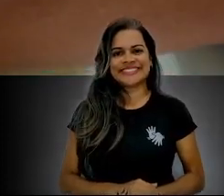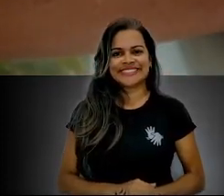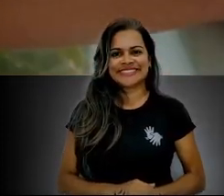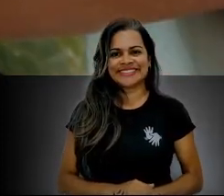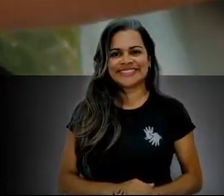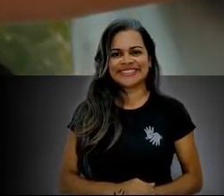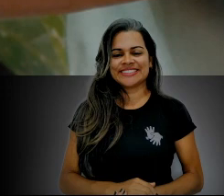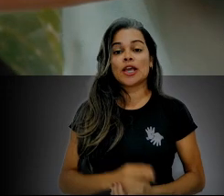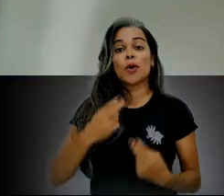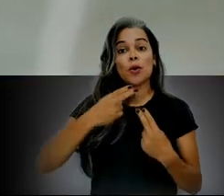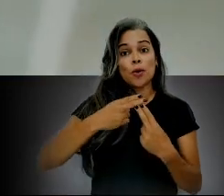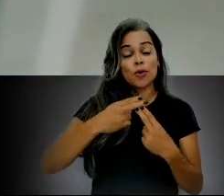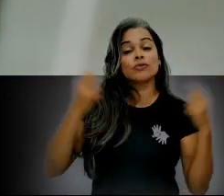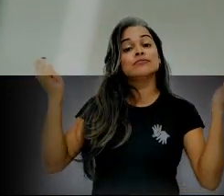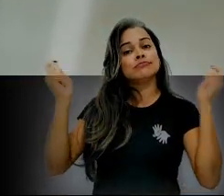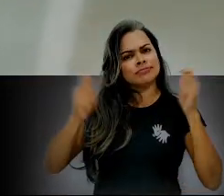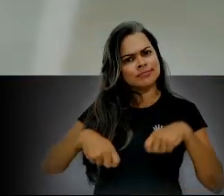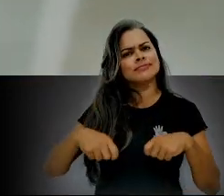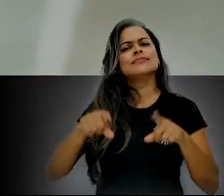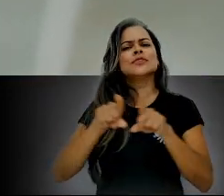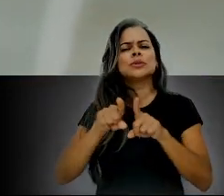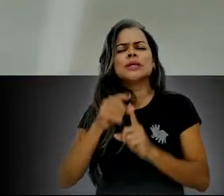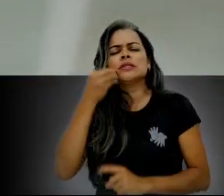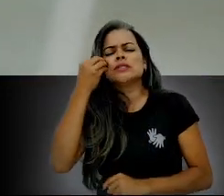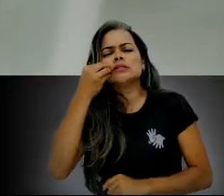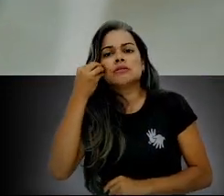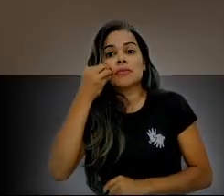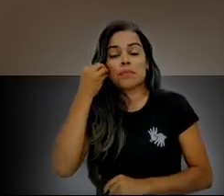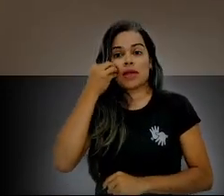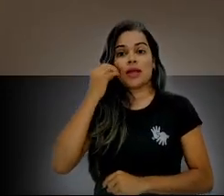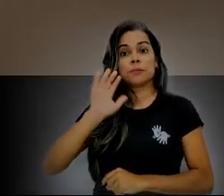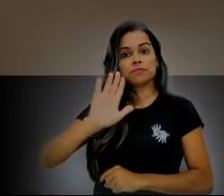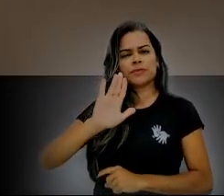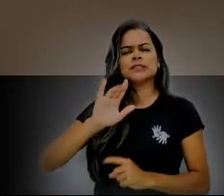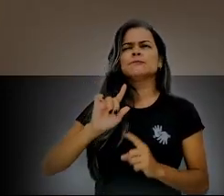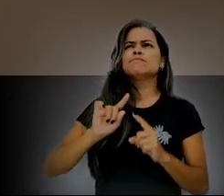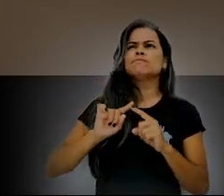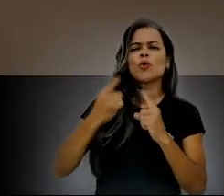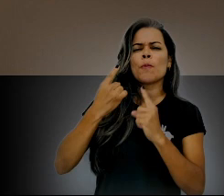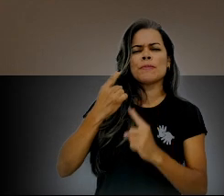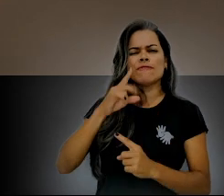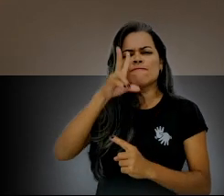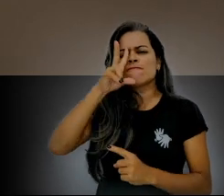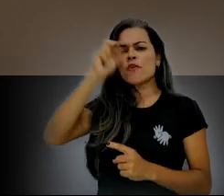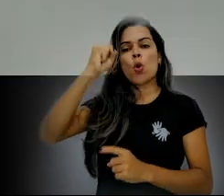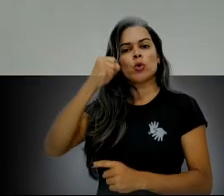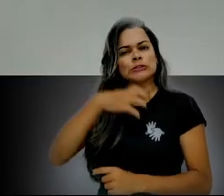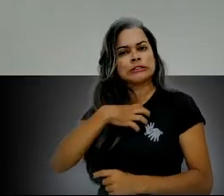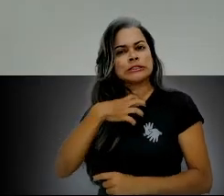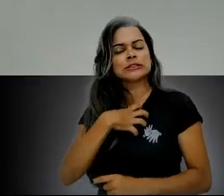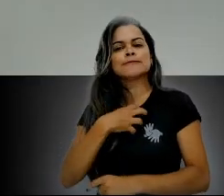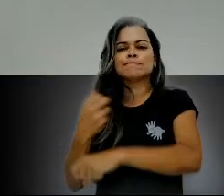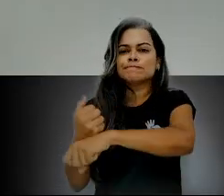mãos o inferior possibilitou inúmeras vivências mas assim uma das vivências